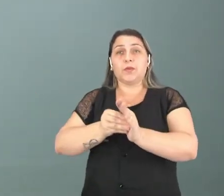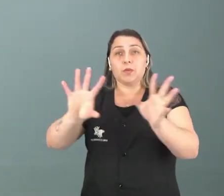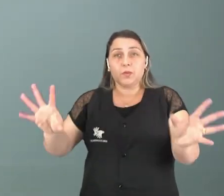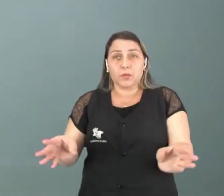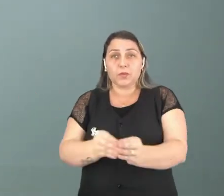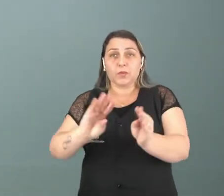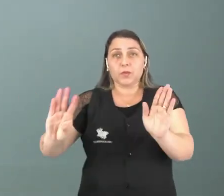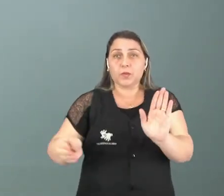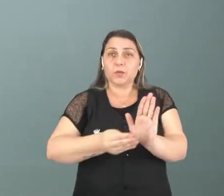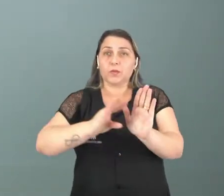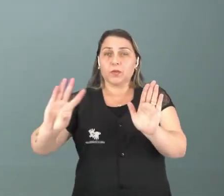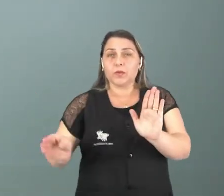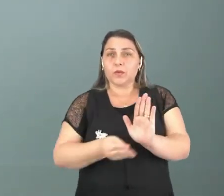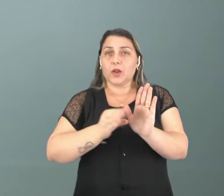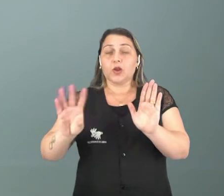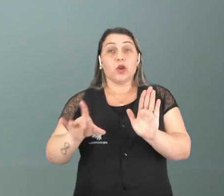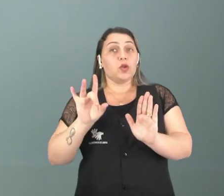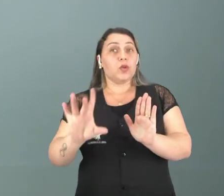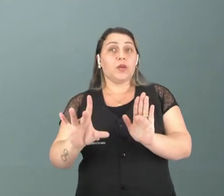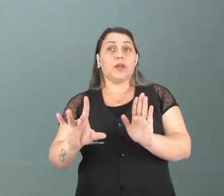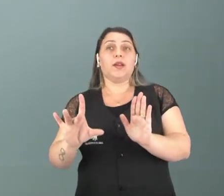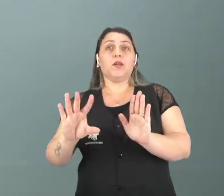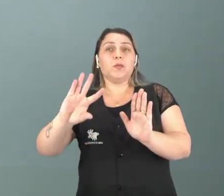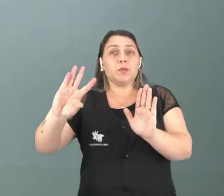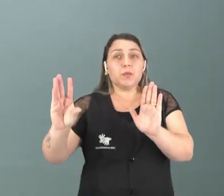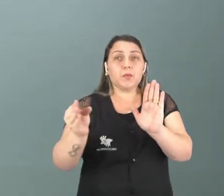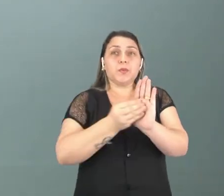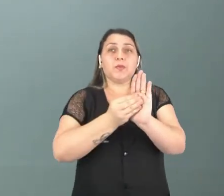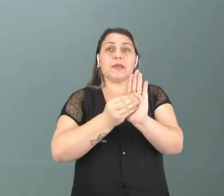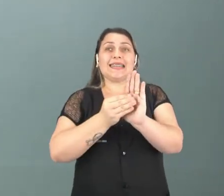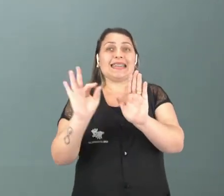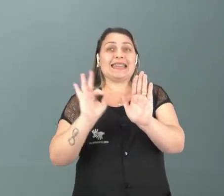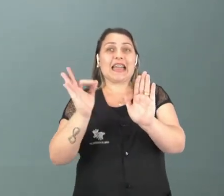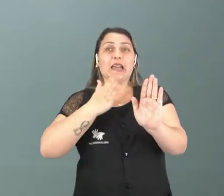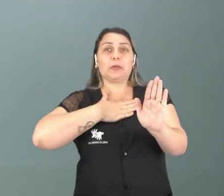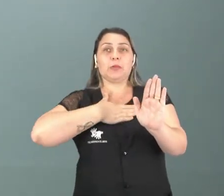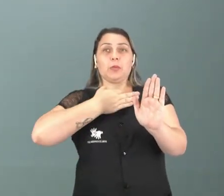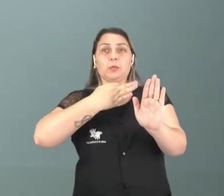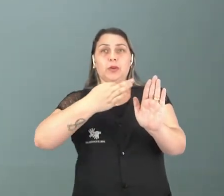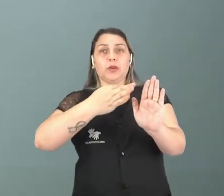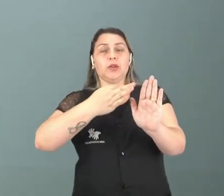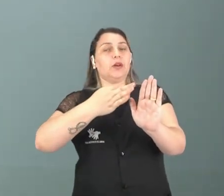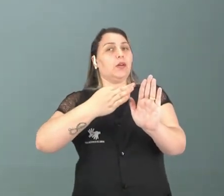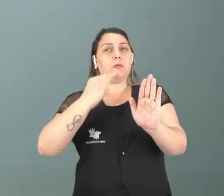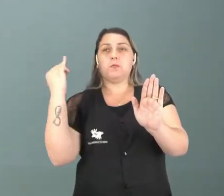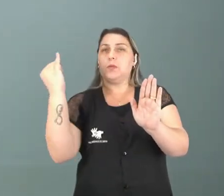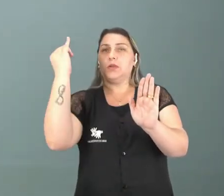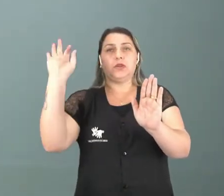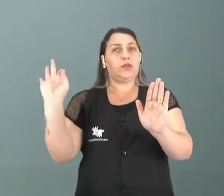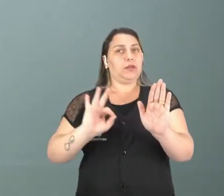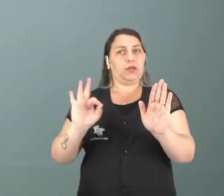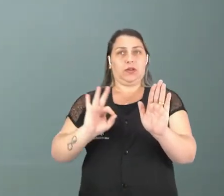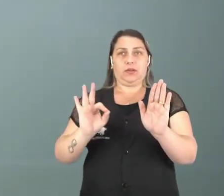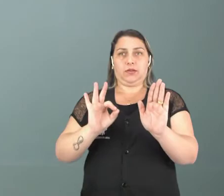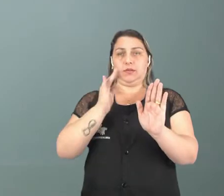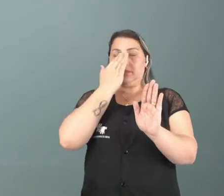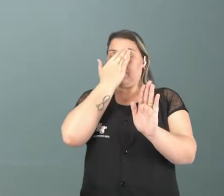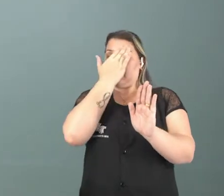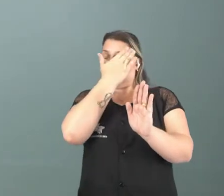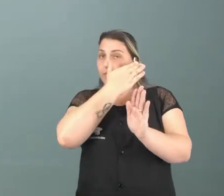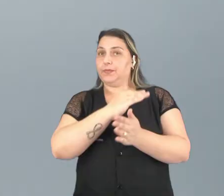resumindo e colocando na minha resenha. Só que eu não posso ficar acrescentando nada da minha opinião, palavras que eu acho importante colocar ali,